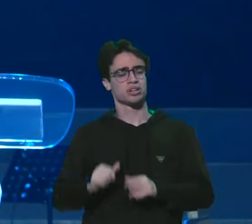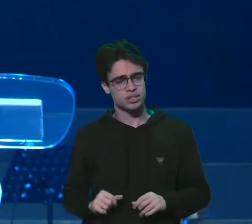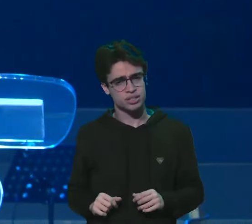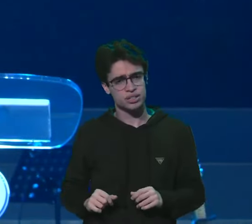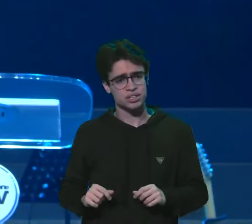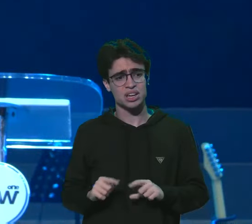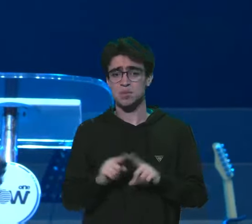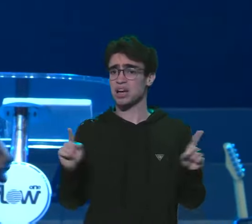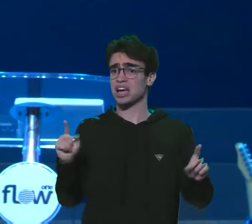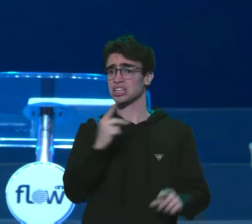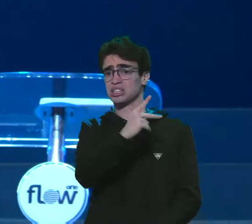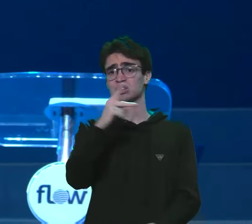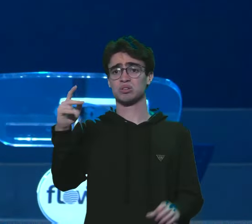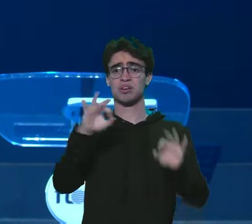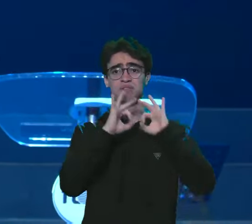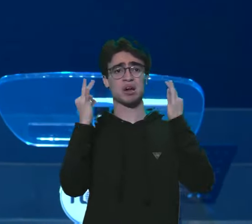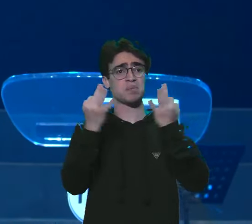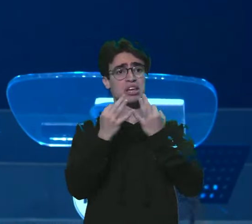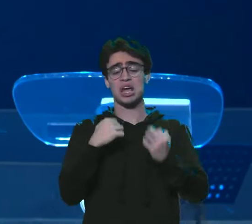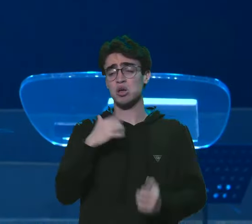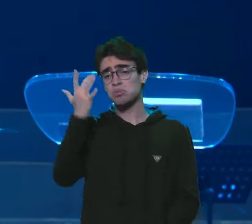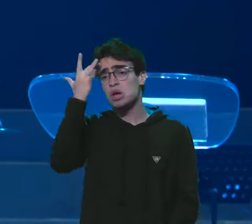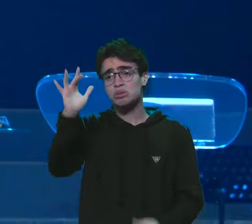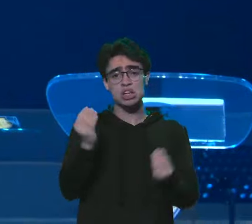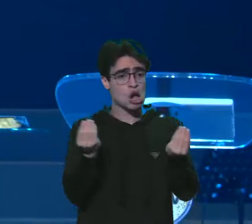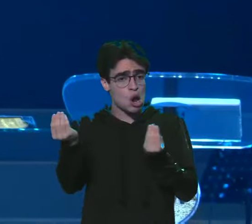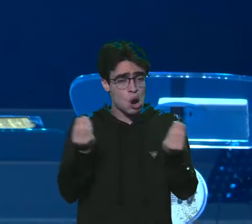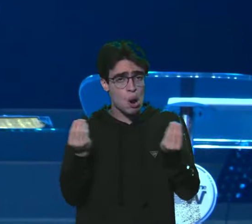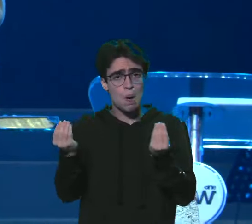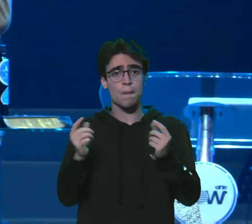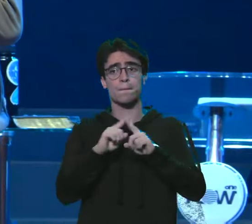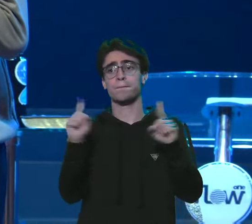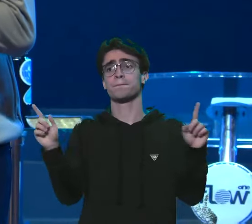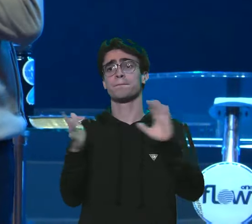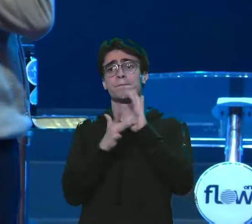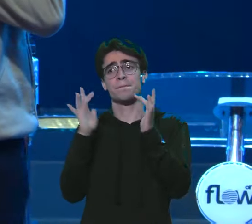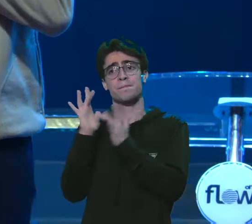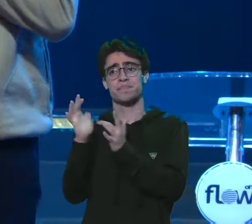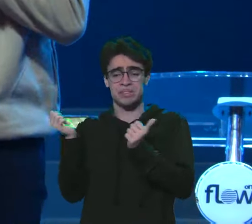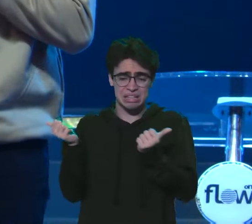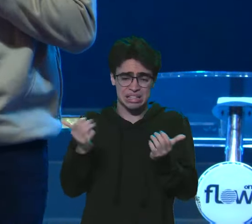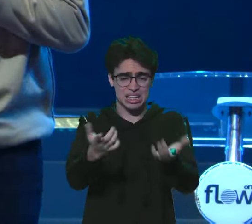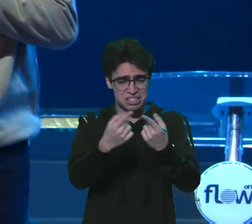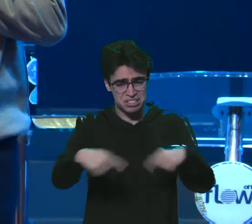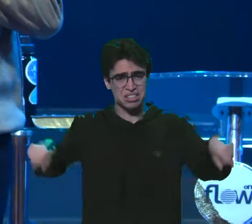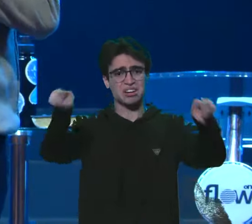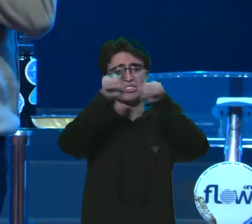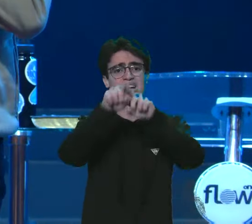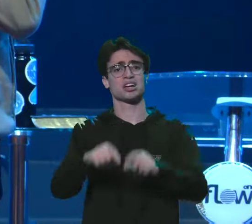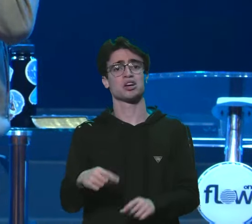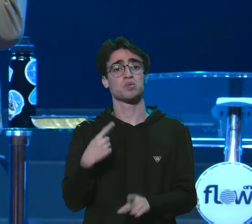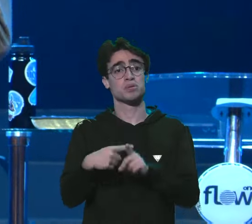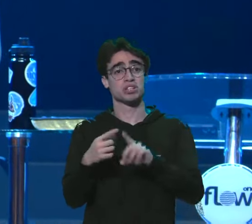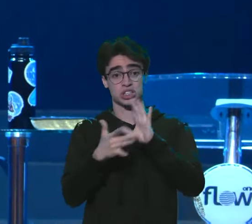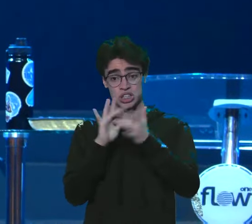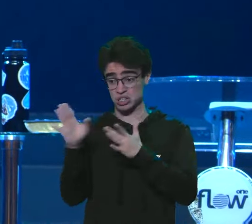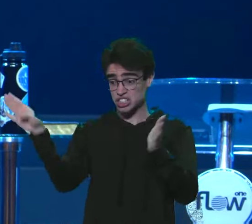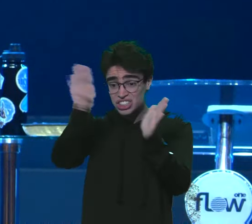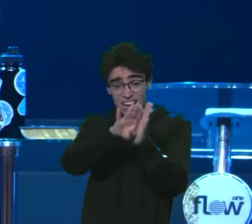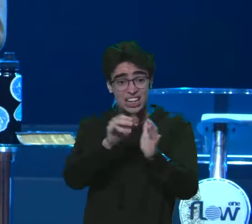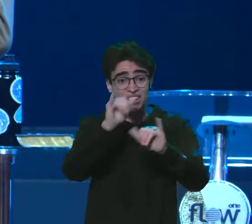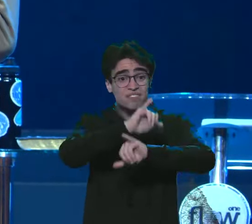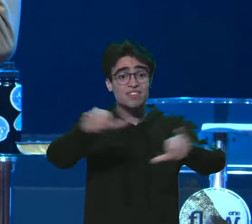não sei como está a sua casa, mas Jesus veio erguer a sua casa hoje. Porque quando ele chega, ele fala: